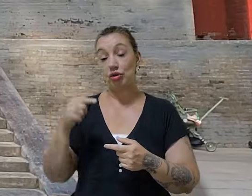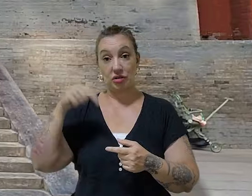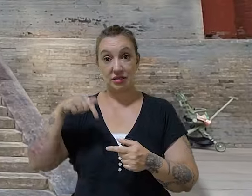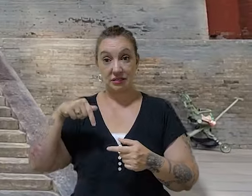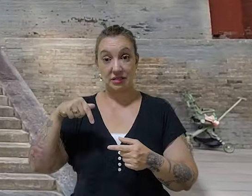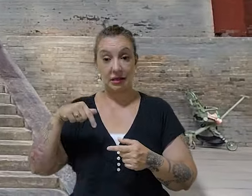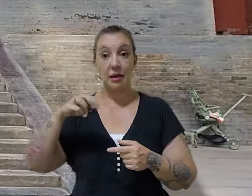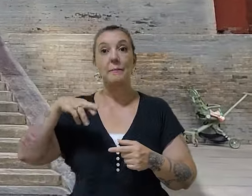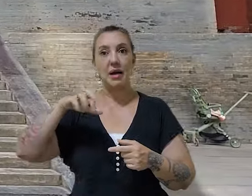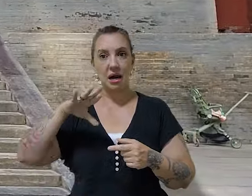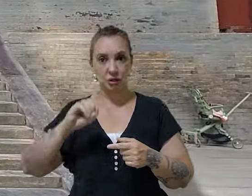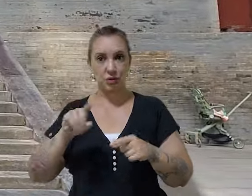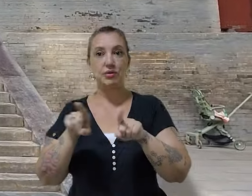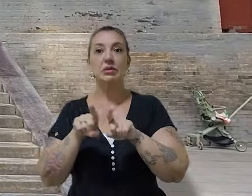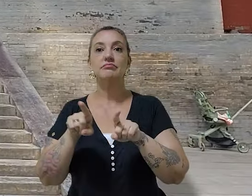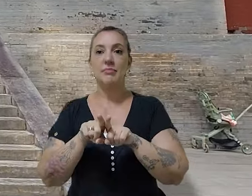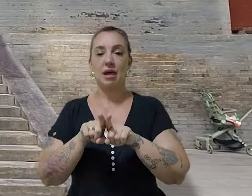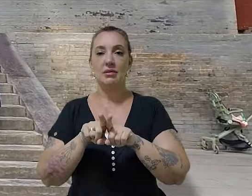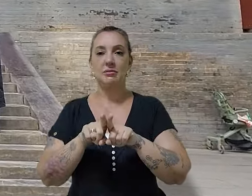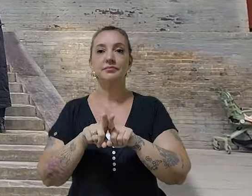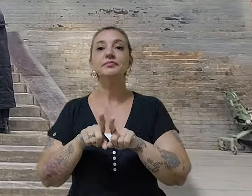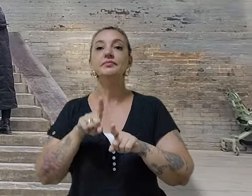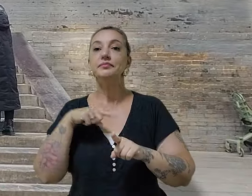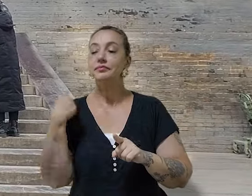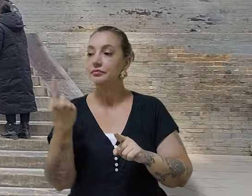canal, Márcia também, somos muito